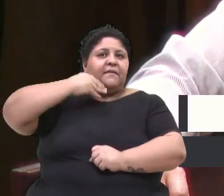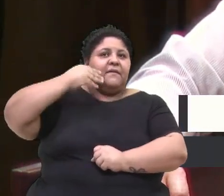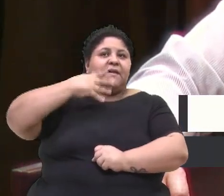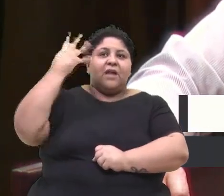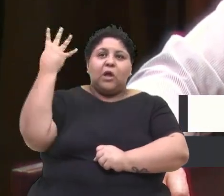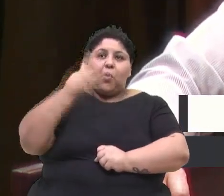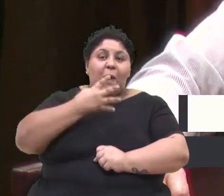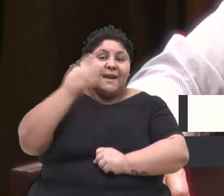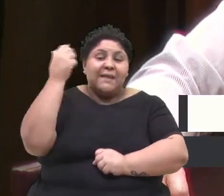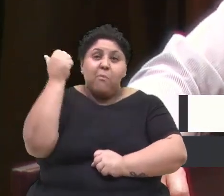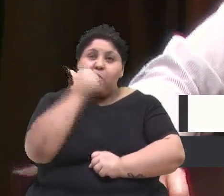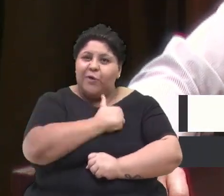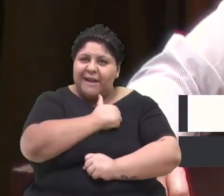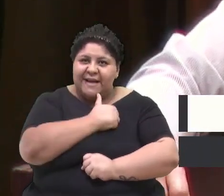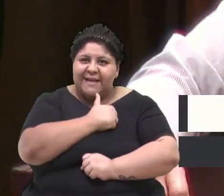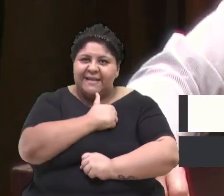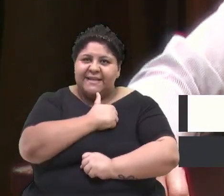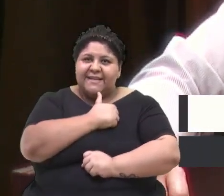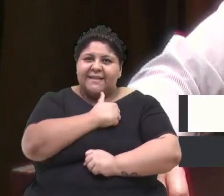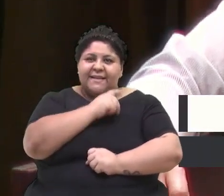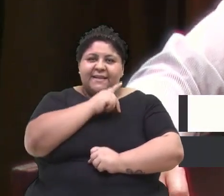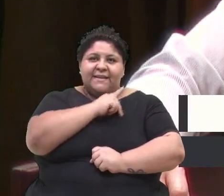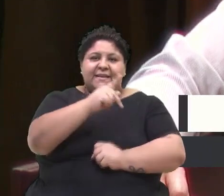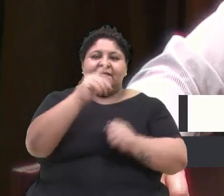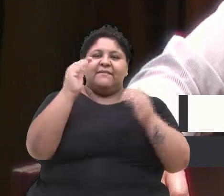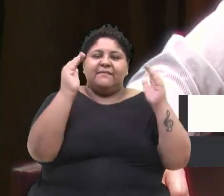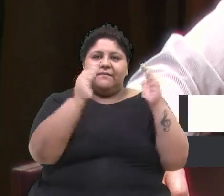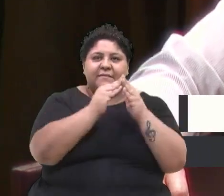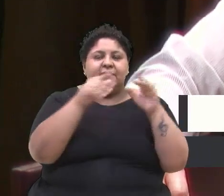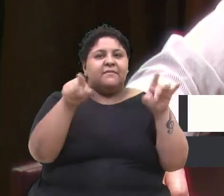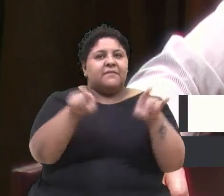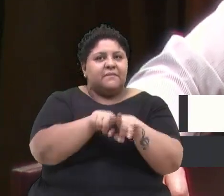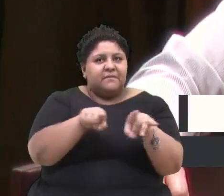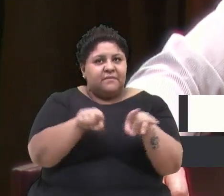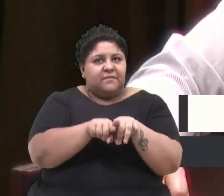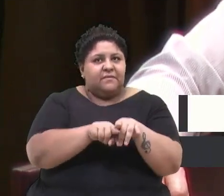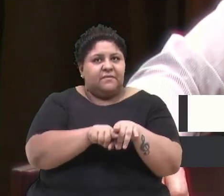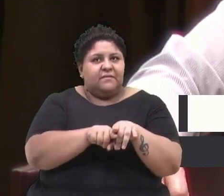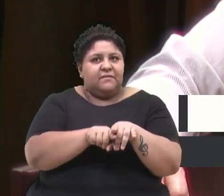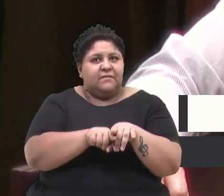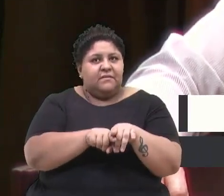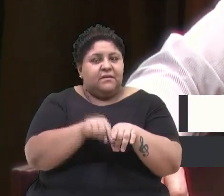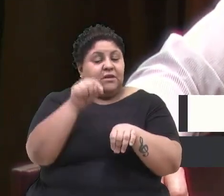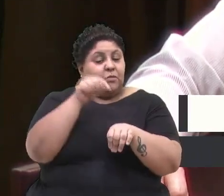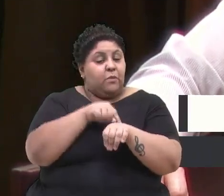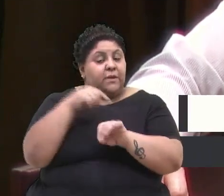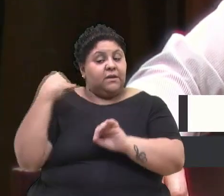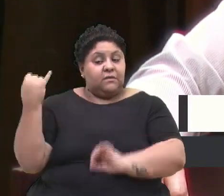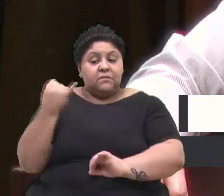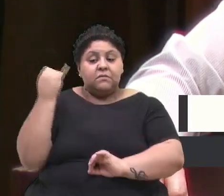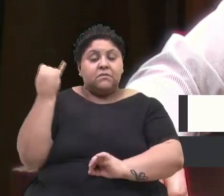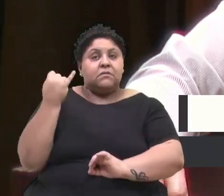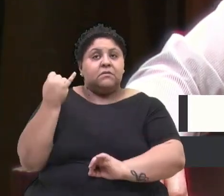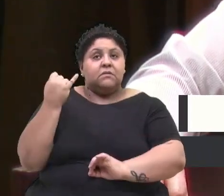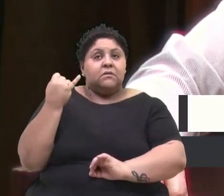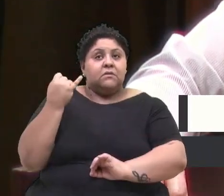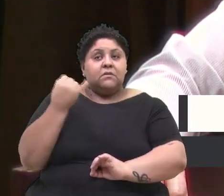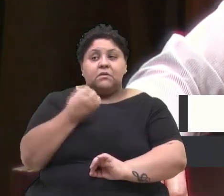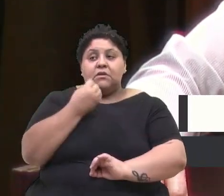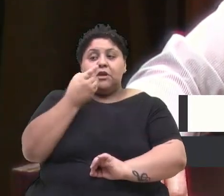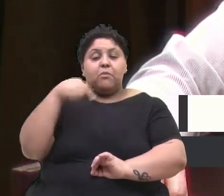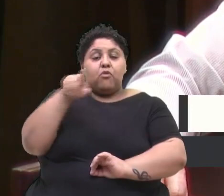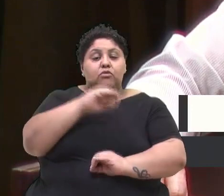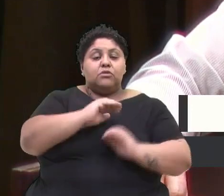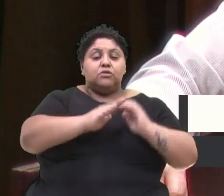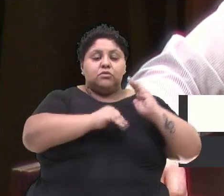mulher que vai presidir a casa, também é um momento importante, né? Que bom que a gente construiu